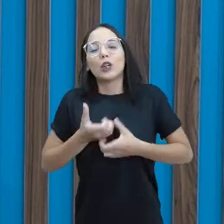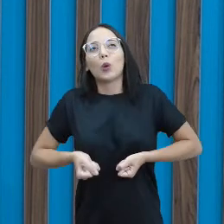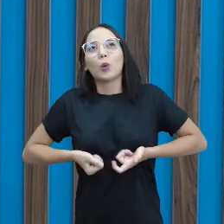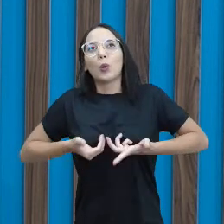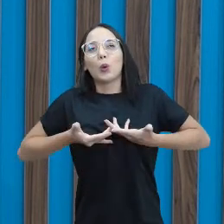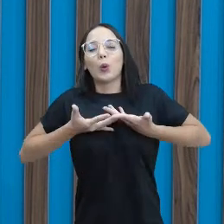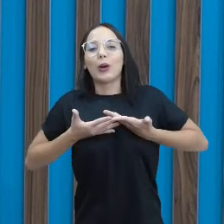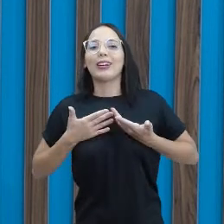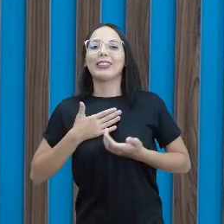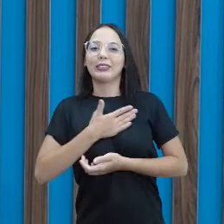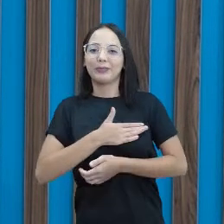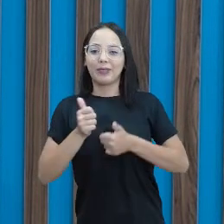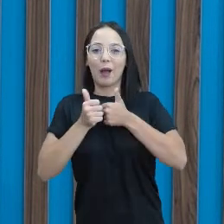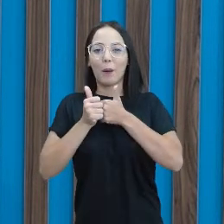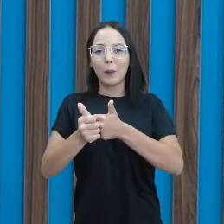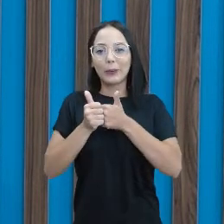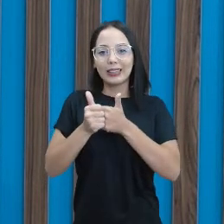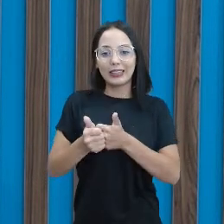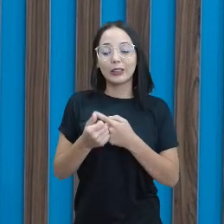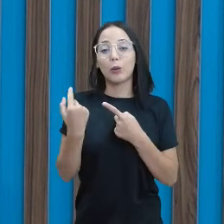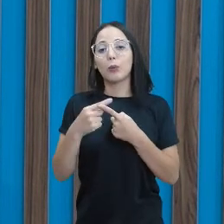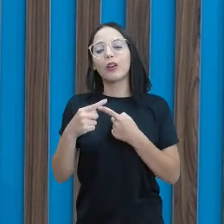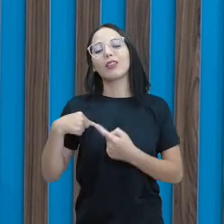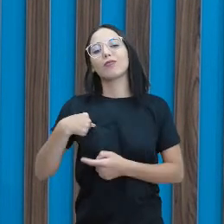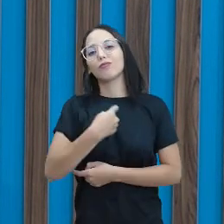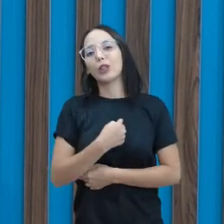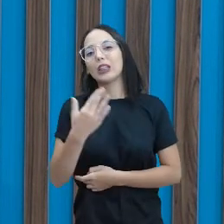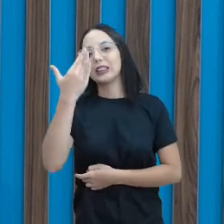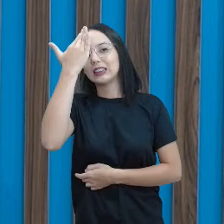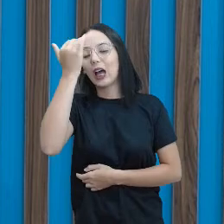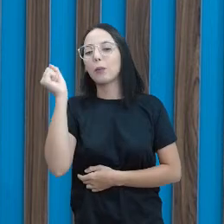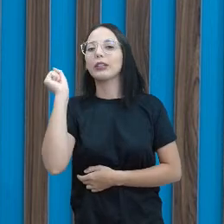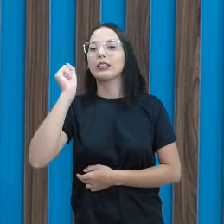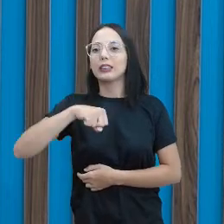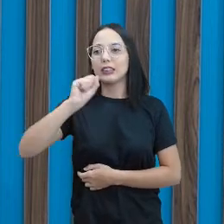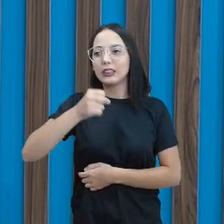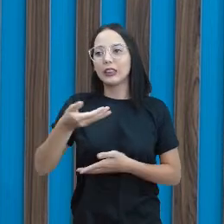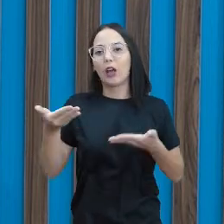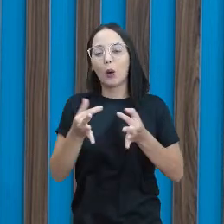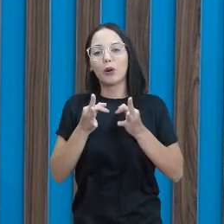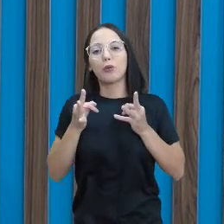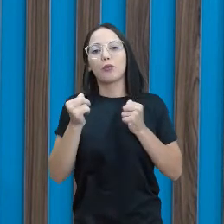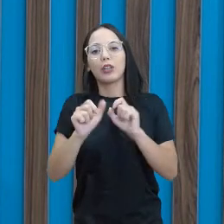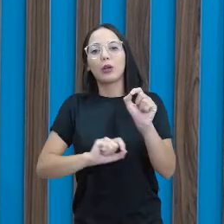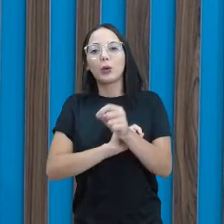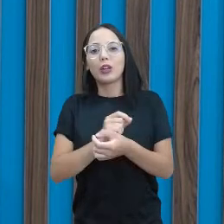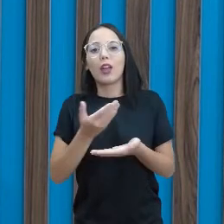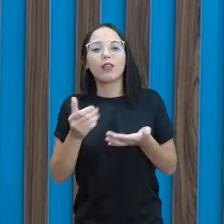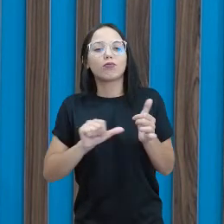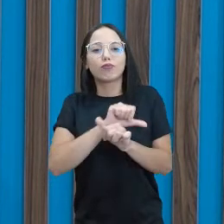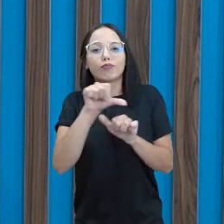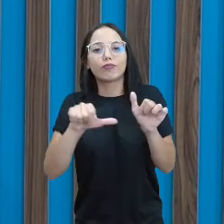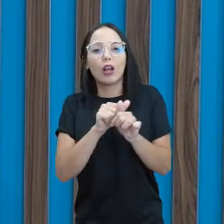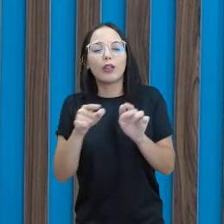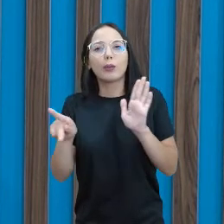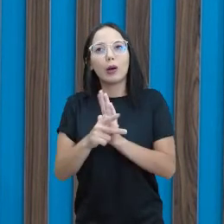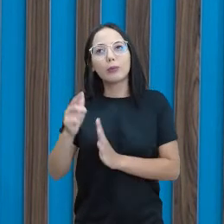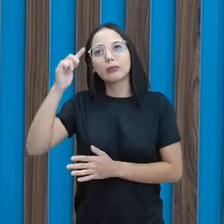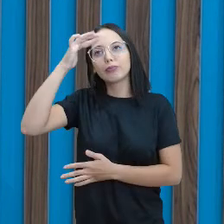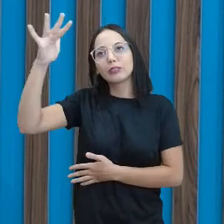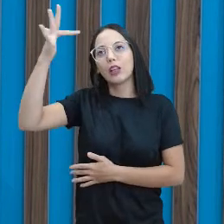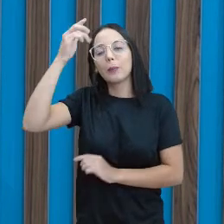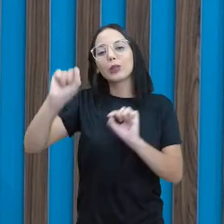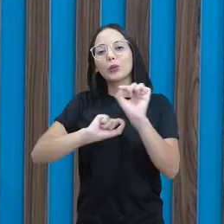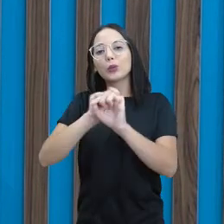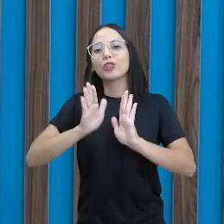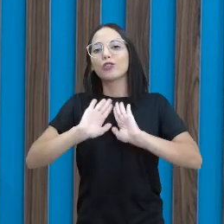estar acompanhando. Gente, a gente, quando professor, sabe sim, Tiago colocou bem agora no final, que acaba mudando, né, o nosso pensamento do que a